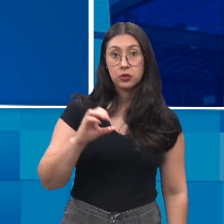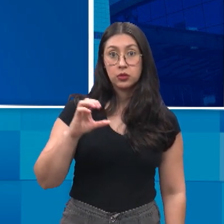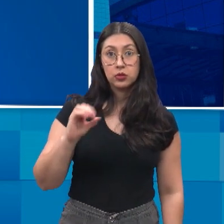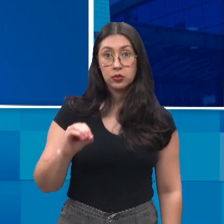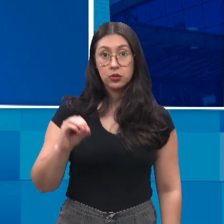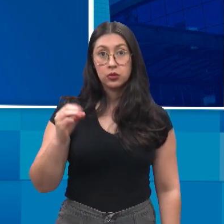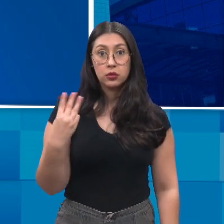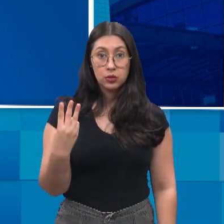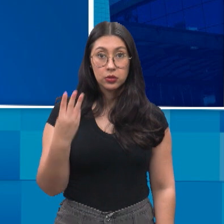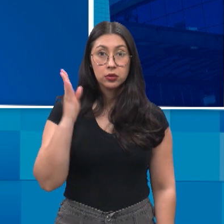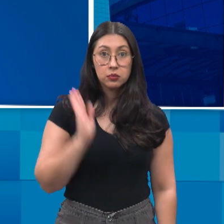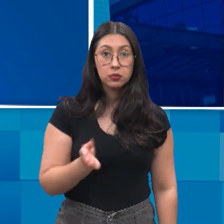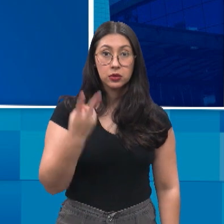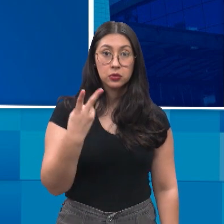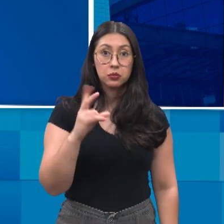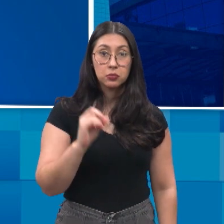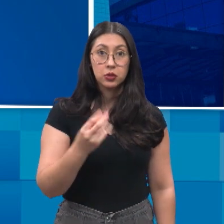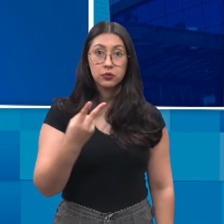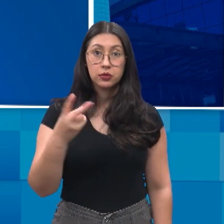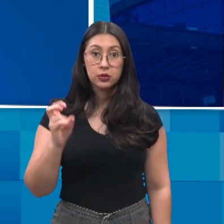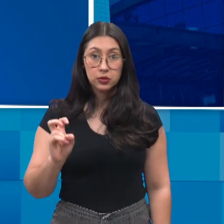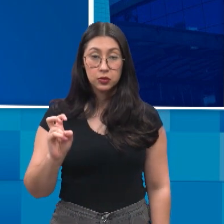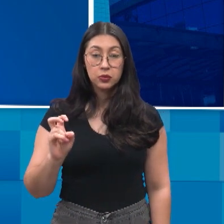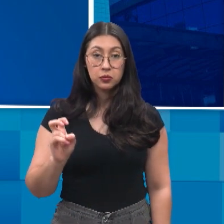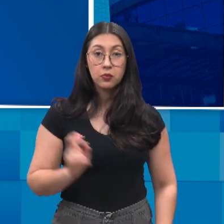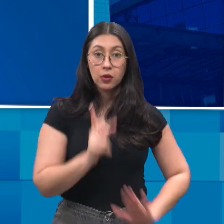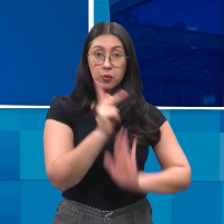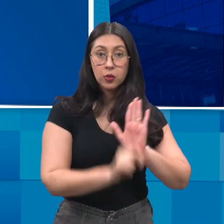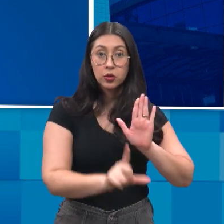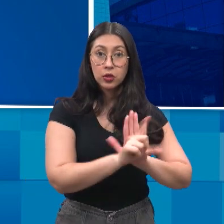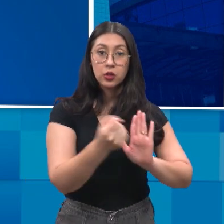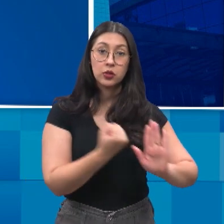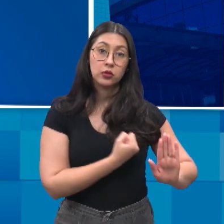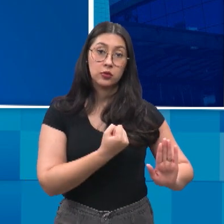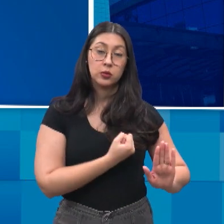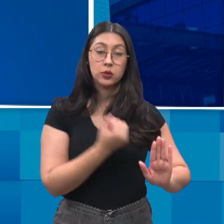10.003 de 2025, projeto de lei número